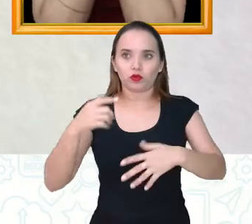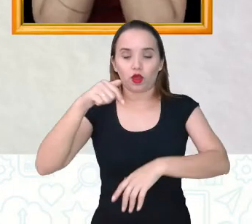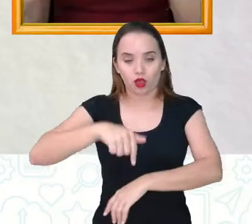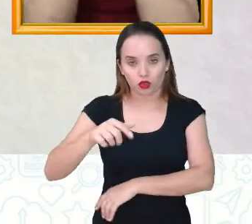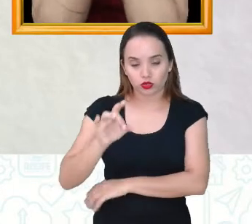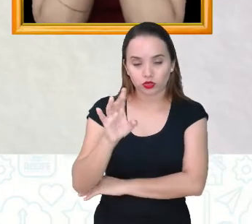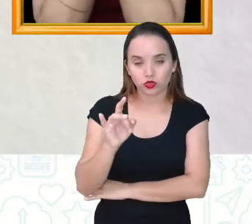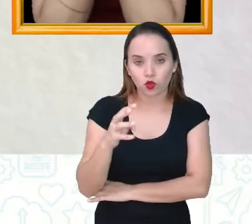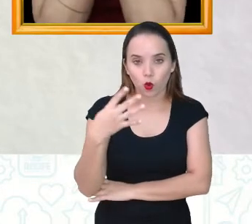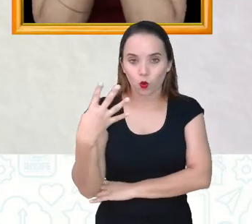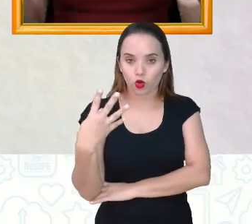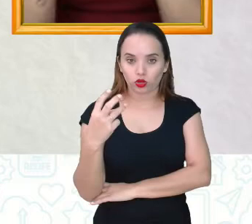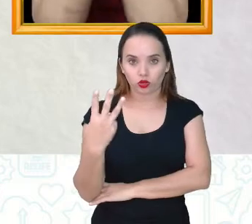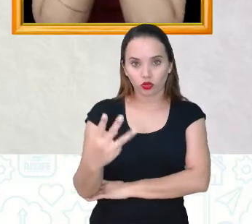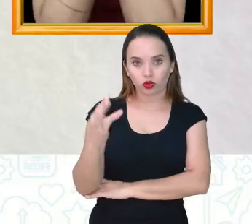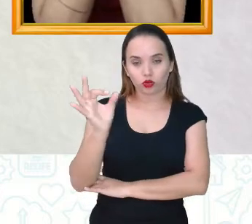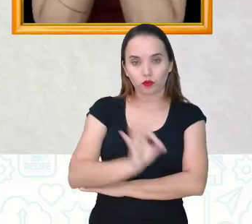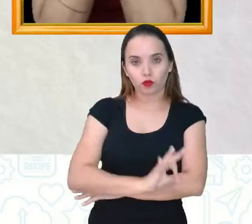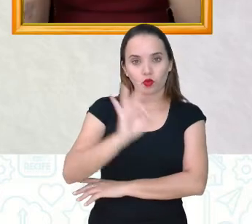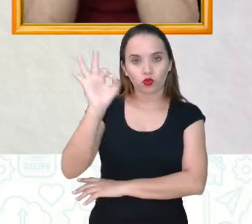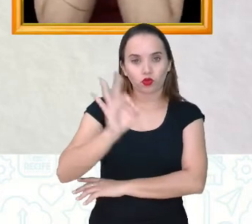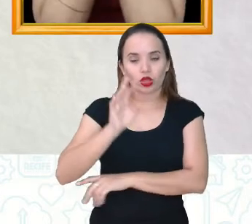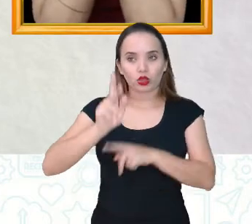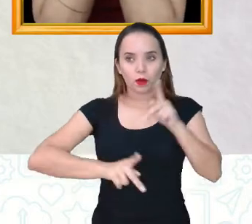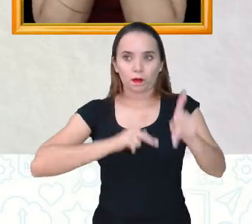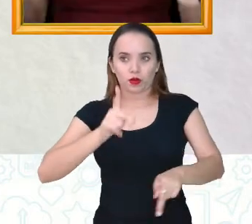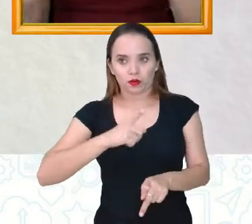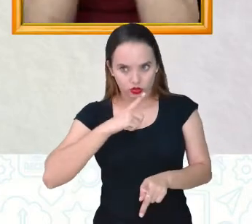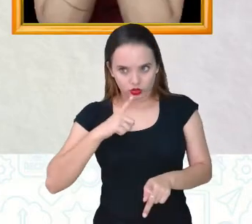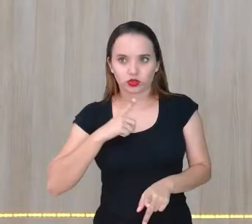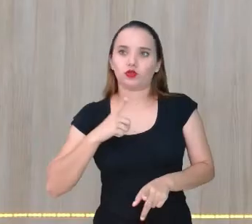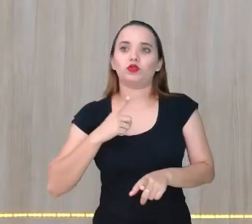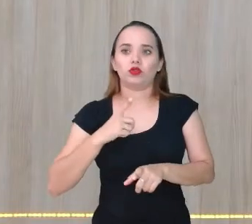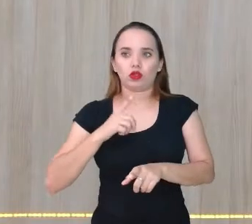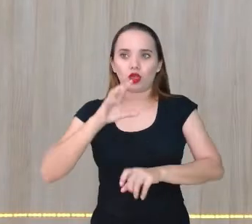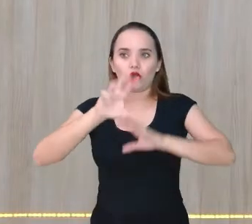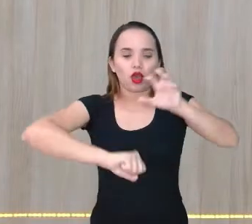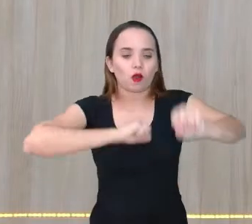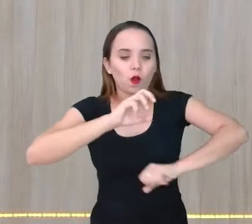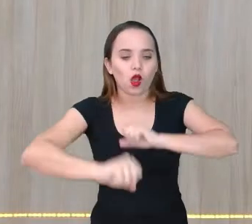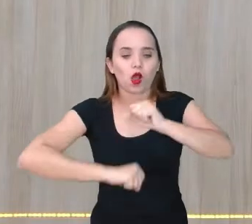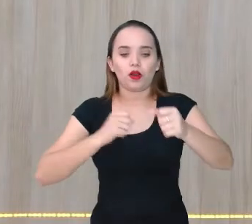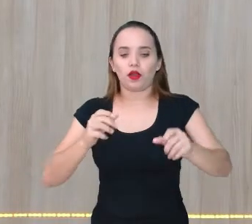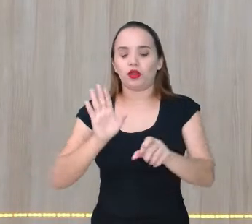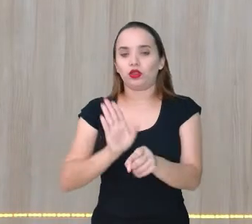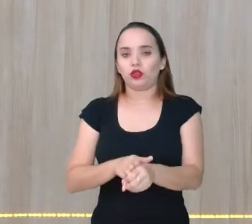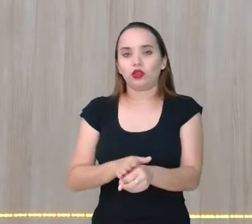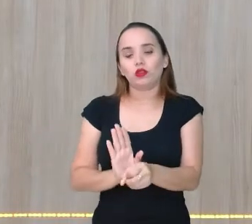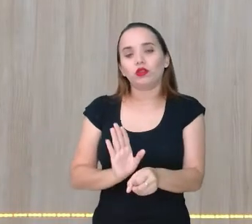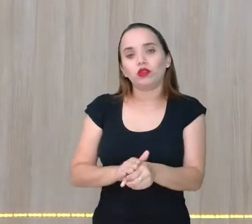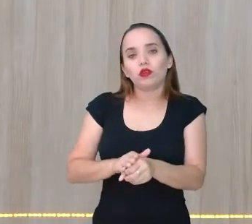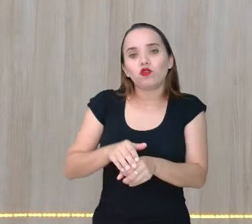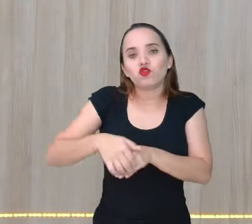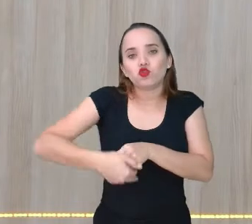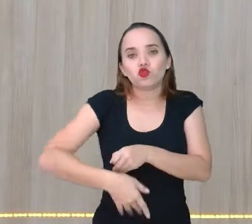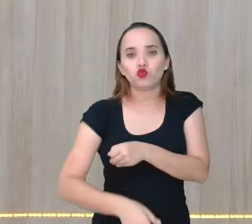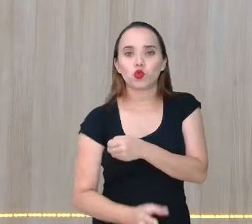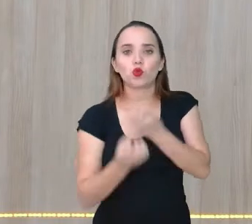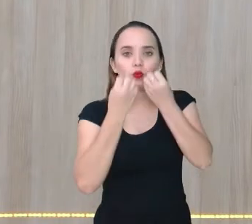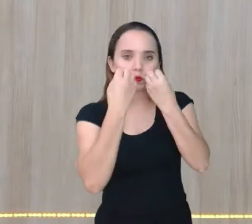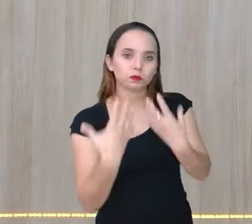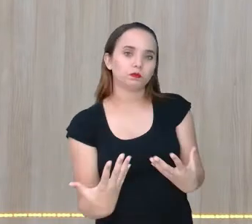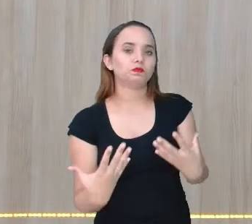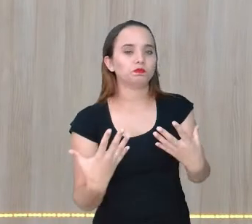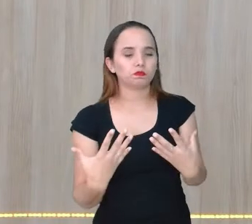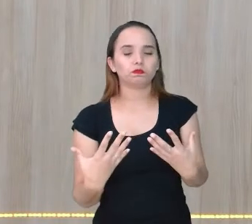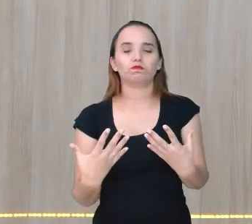no Recife recebe um atendimento de coleta de esgoto adequado. Veja, só apenas